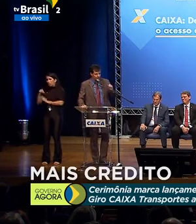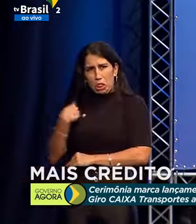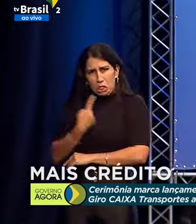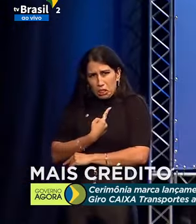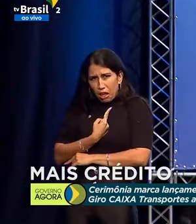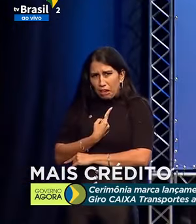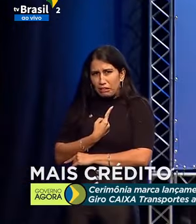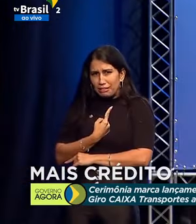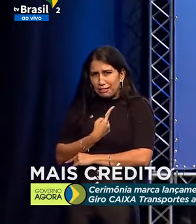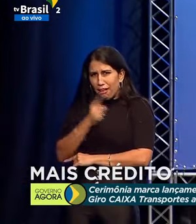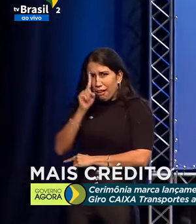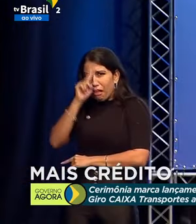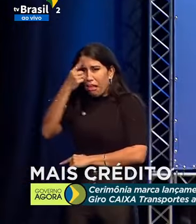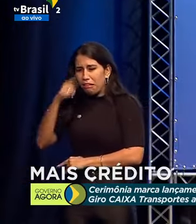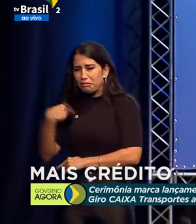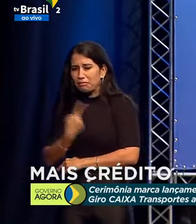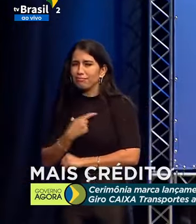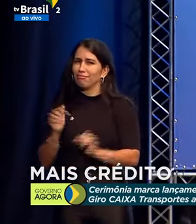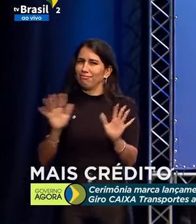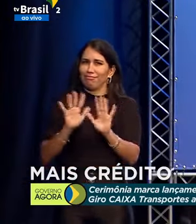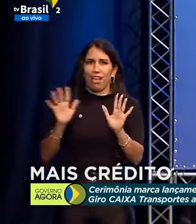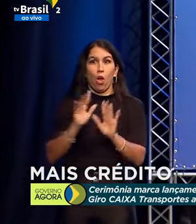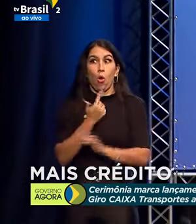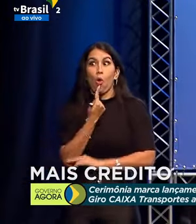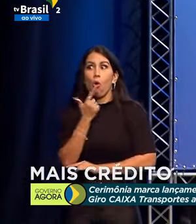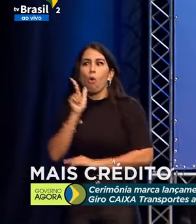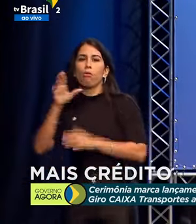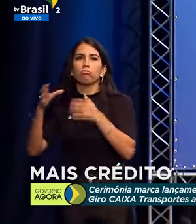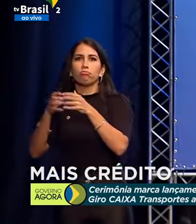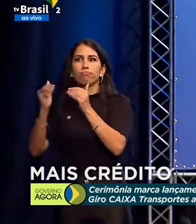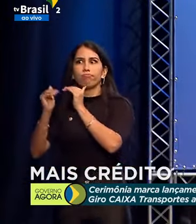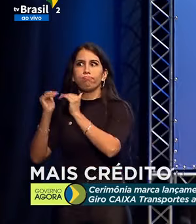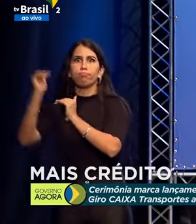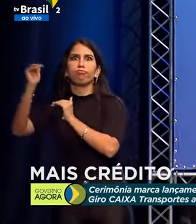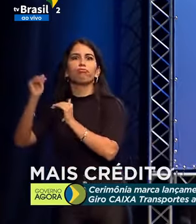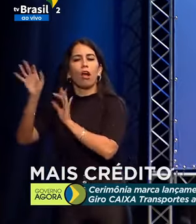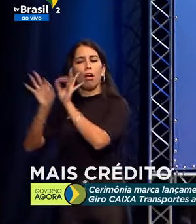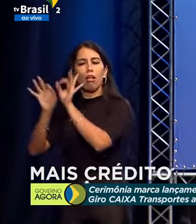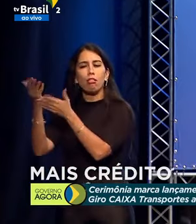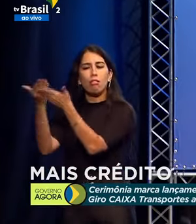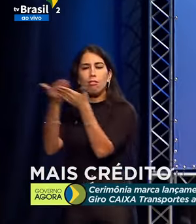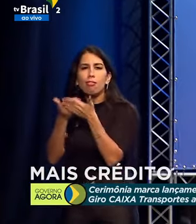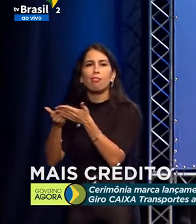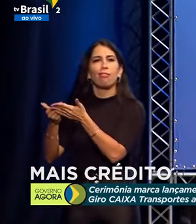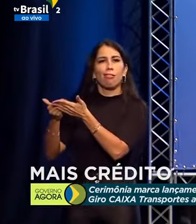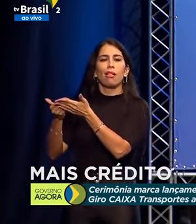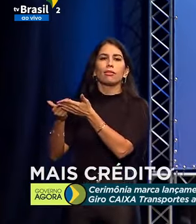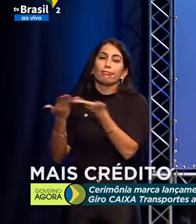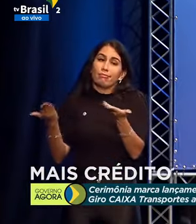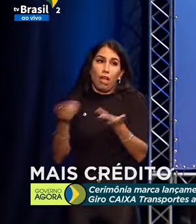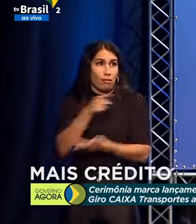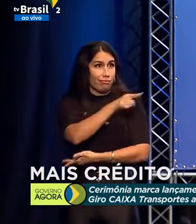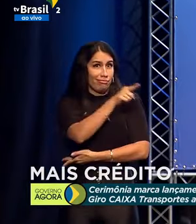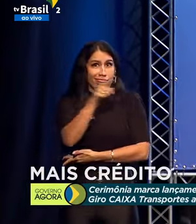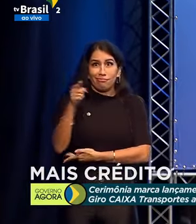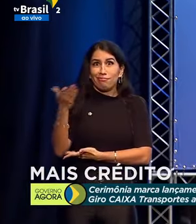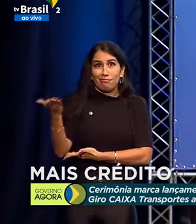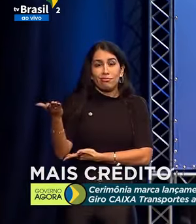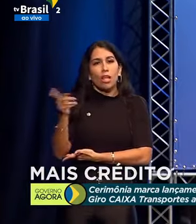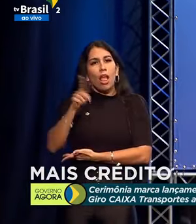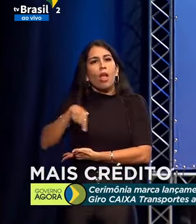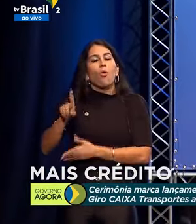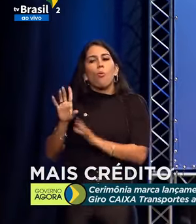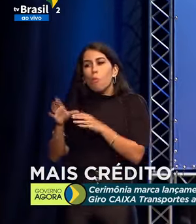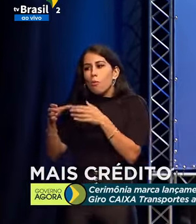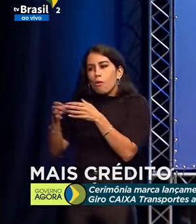pelo Dream Team da equipe econômica passada. Então, a imprensa, era uma grande equipe